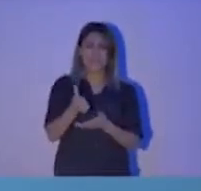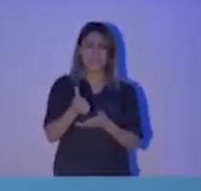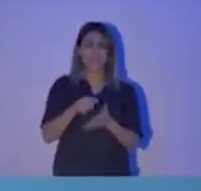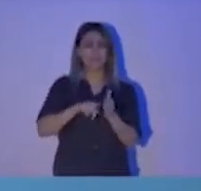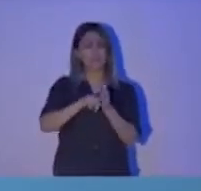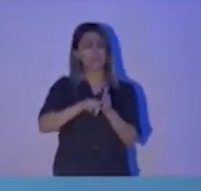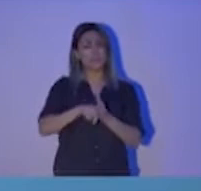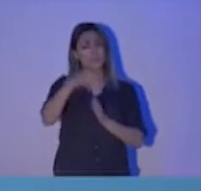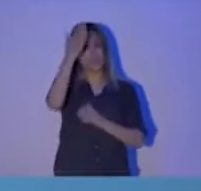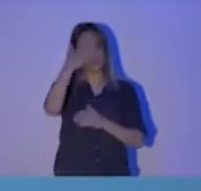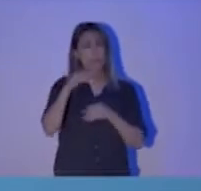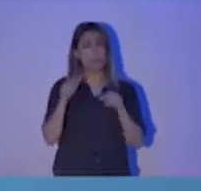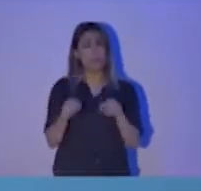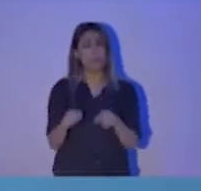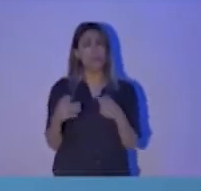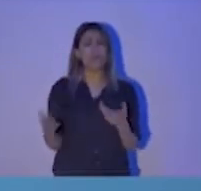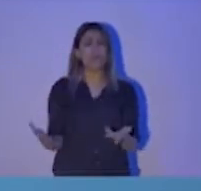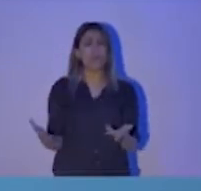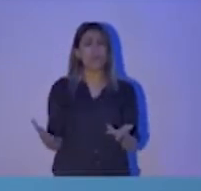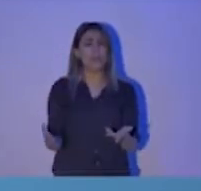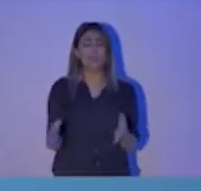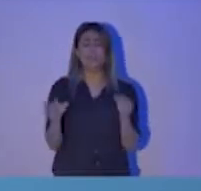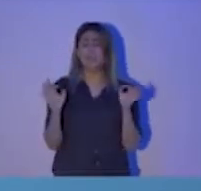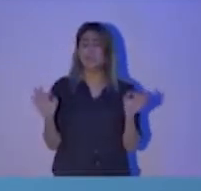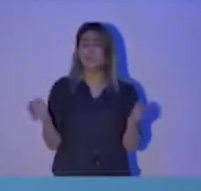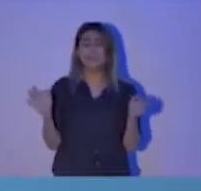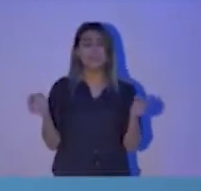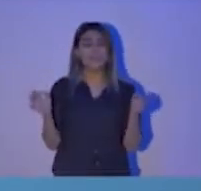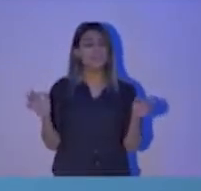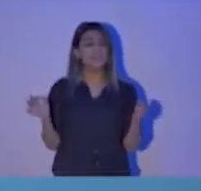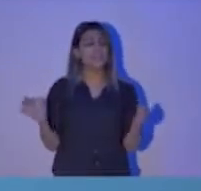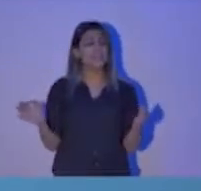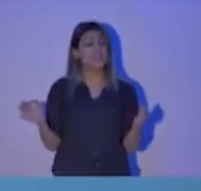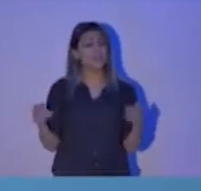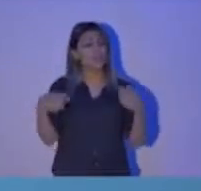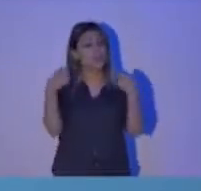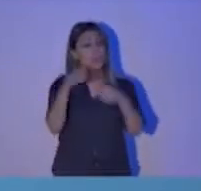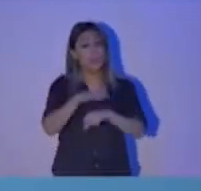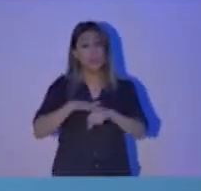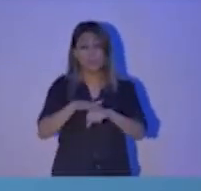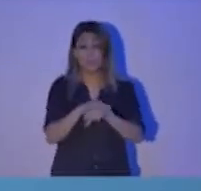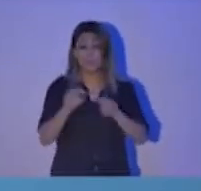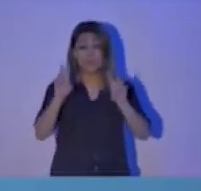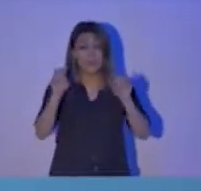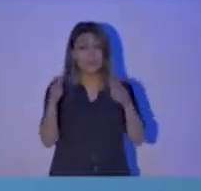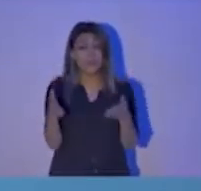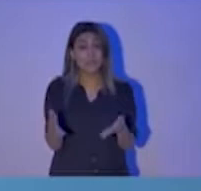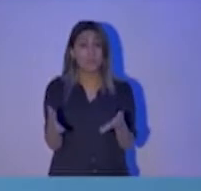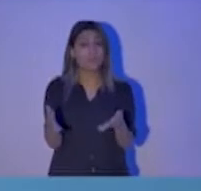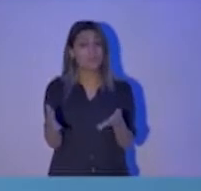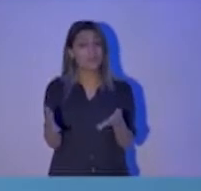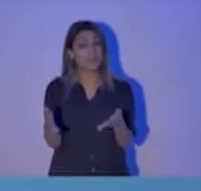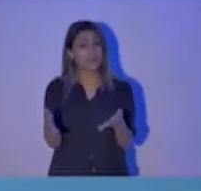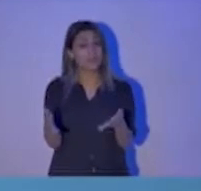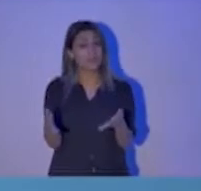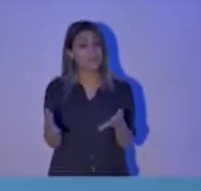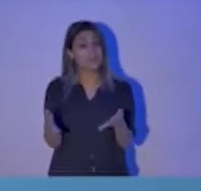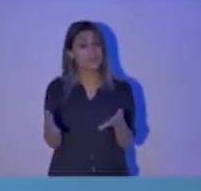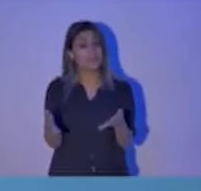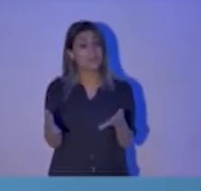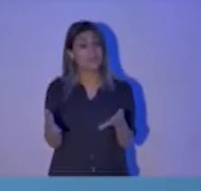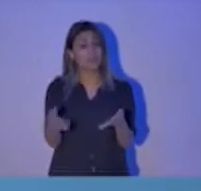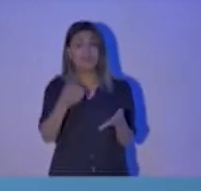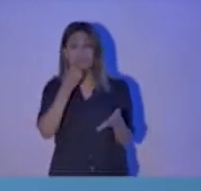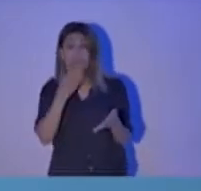Então, o que é que... É uma tragédia. Então, o que é que a gente pode conversar? A gente pode conversar sobre isso, mas de que forma vai ser bom? Quais são os